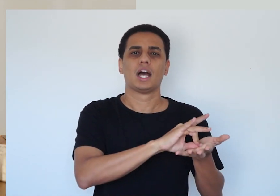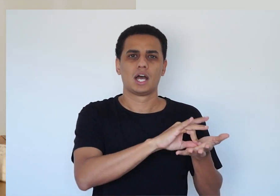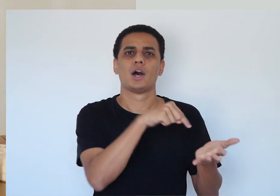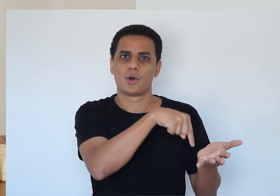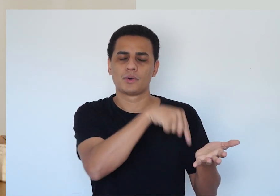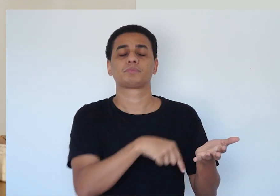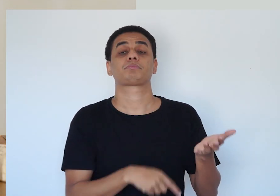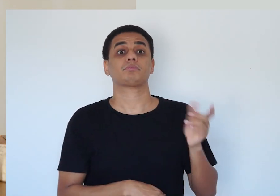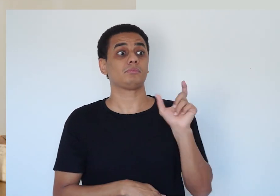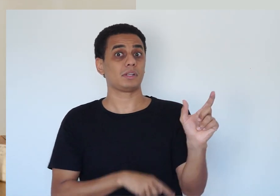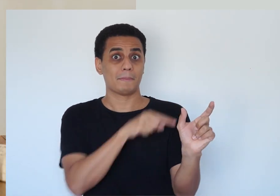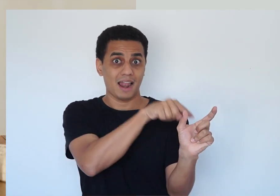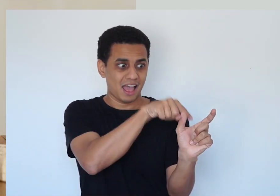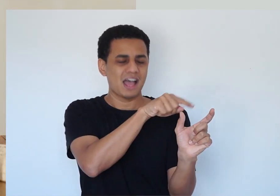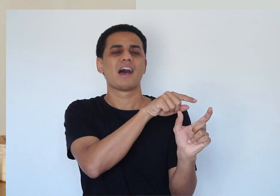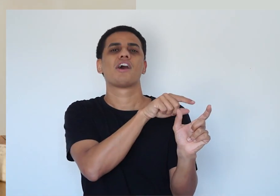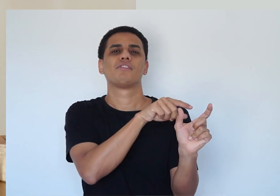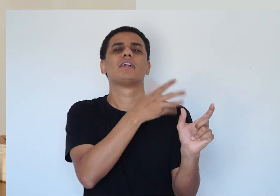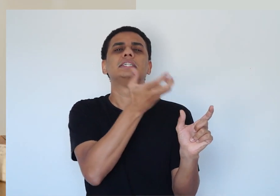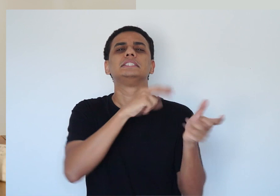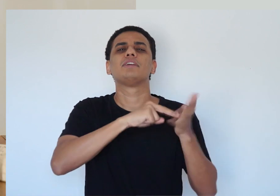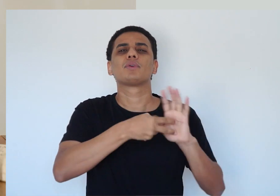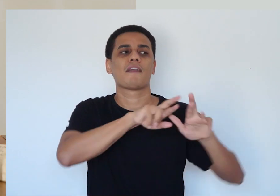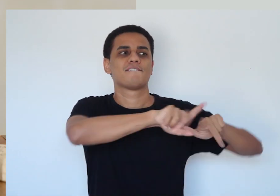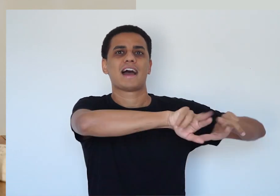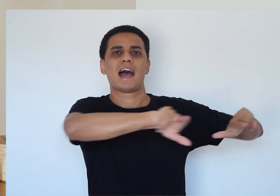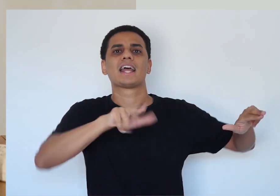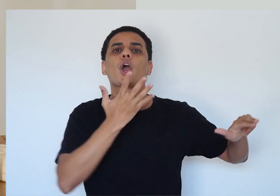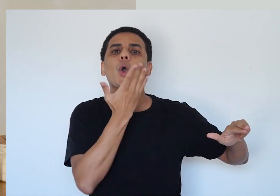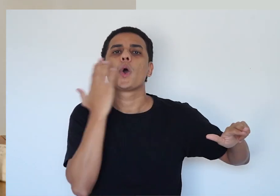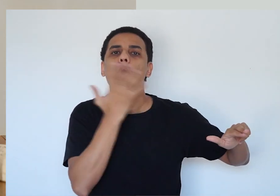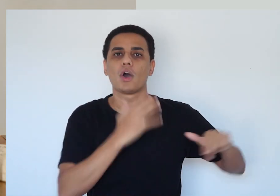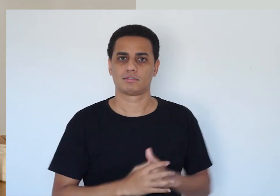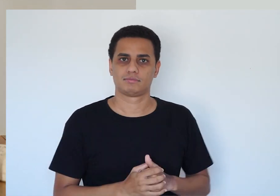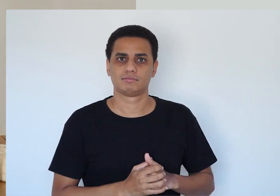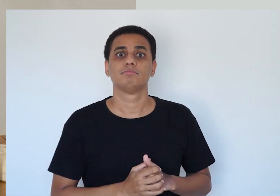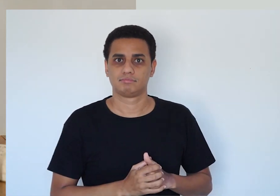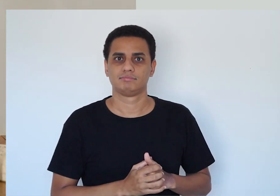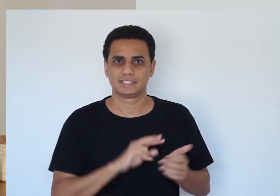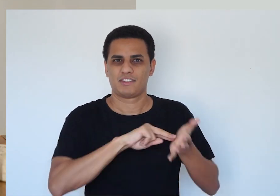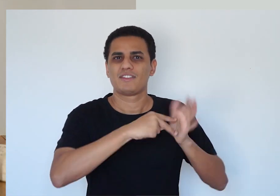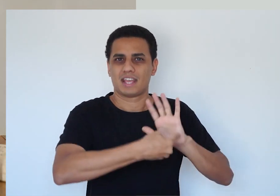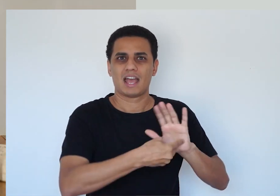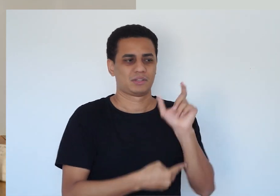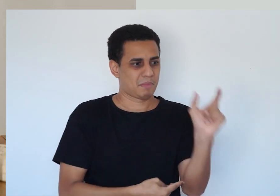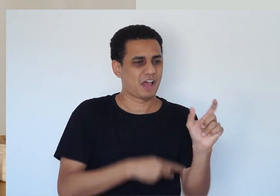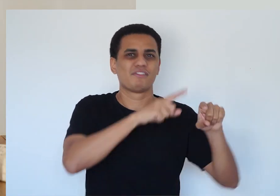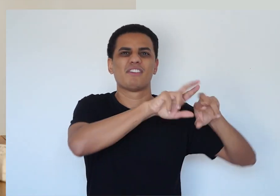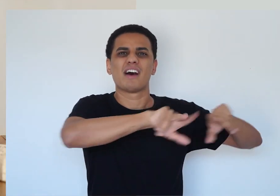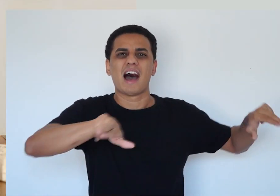original, que é poikilos. Essa palavra indica multicolorido. O que quer dizer o quê? Quer dizer que